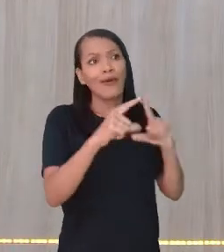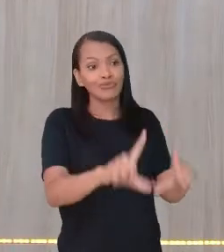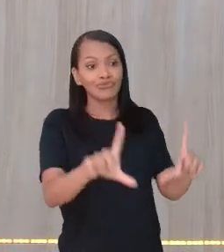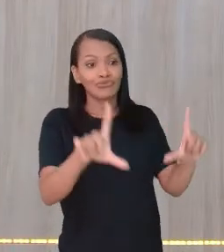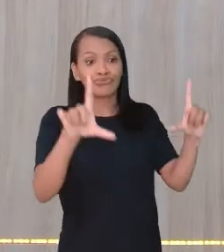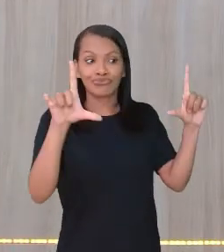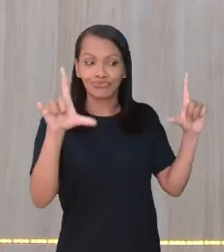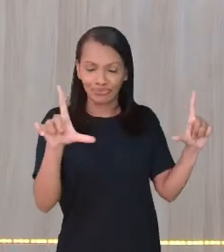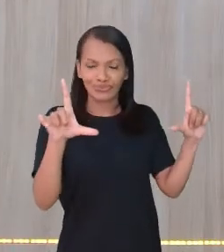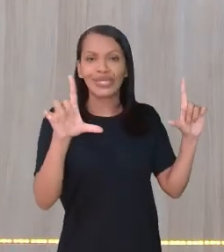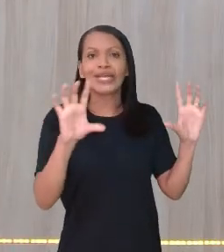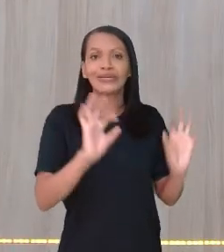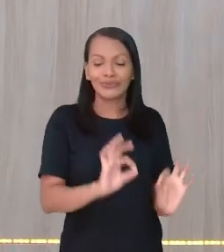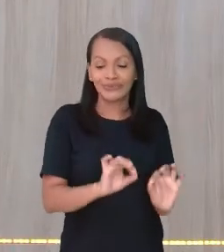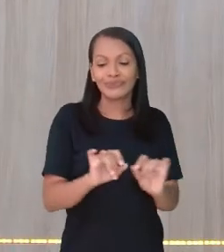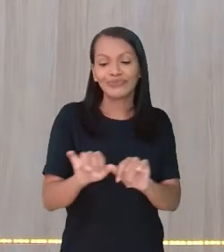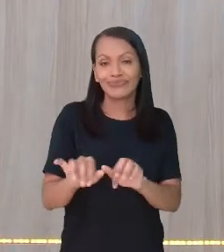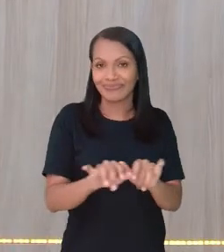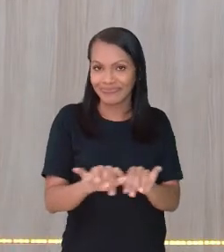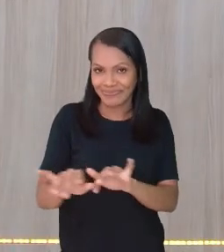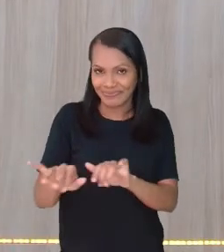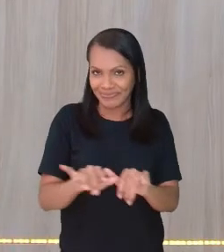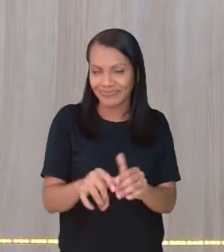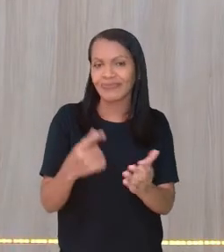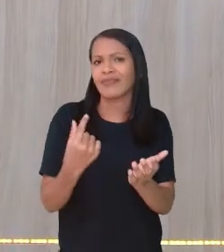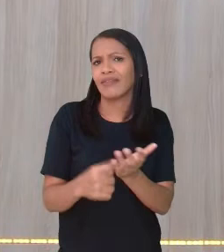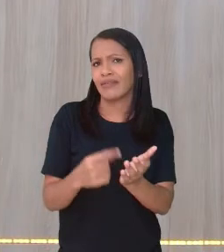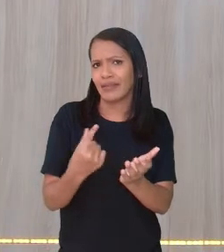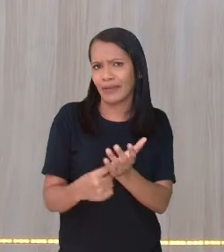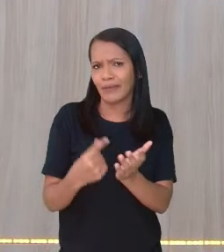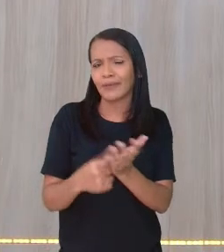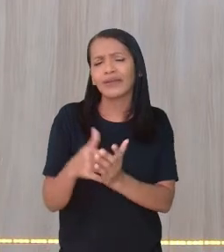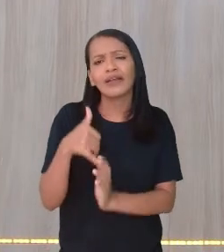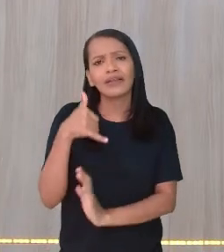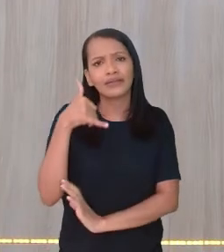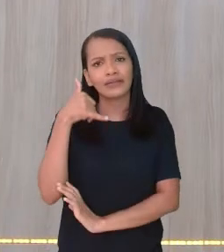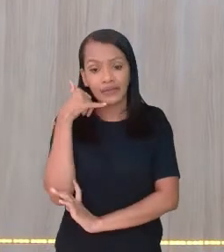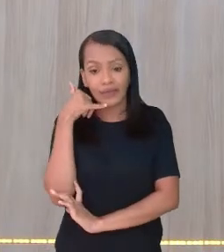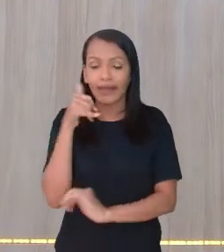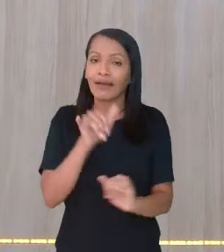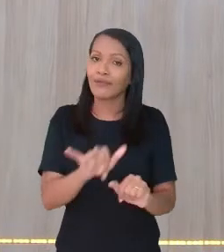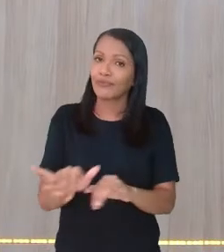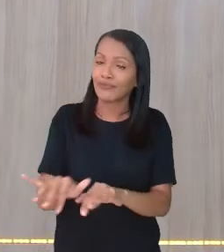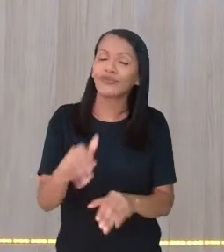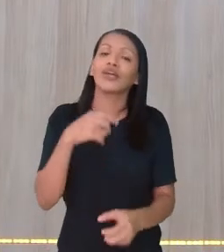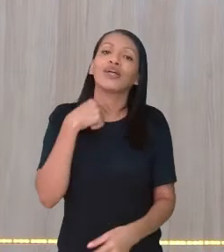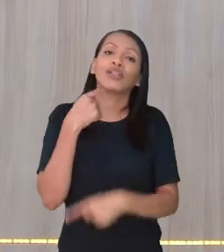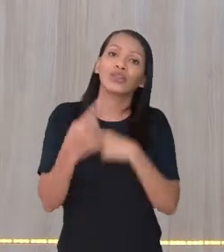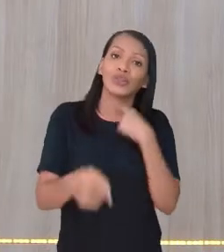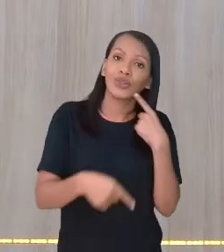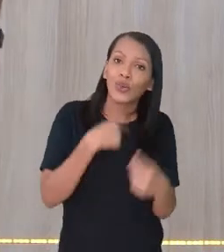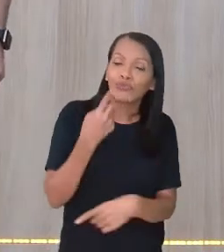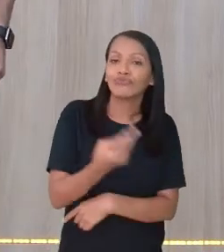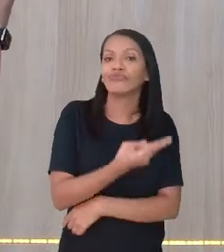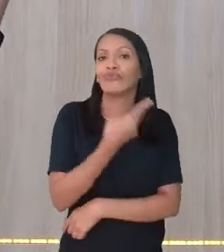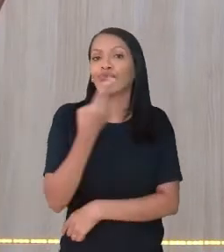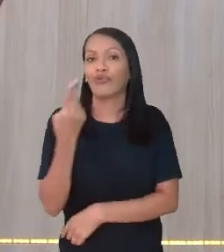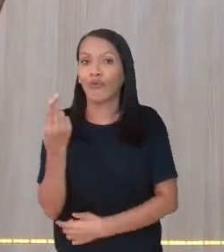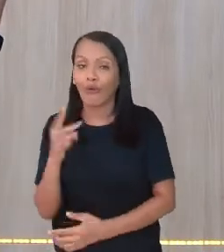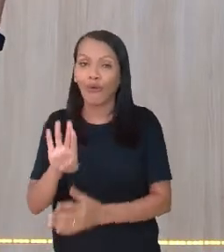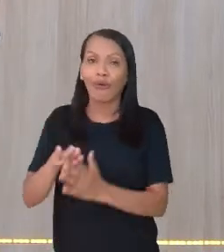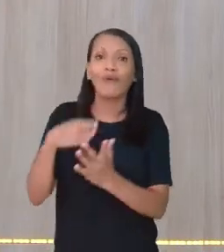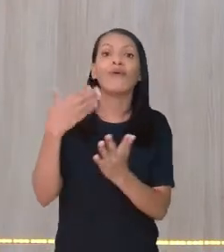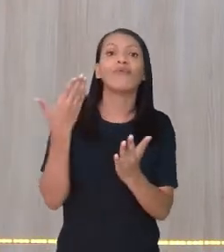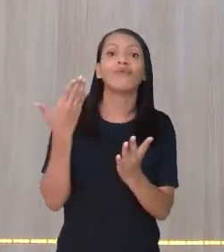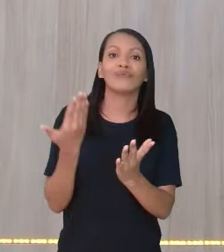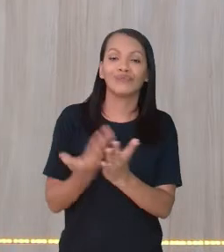E acompanhar e estar logado no aplicativo através do celular, enviando as suas dúvidas, o seu nome, a escola